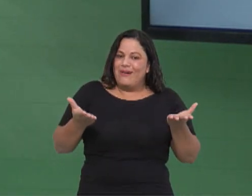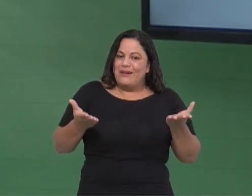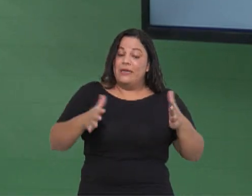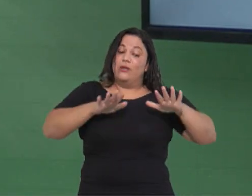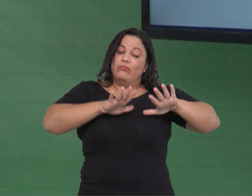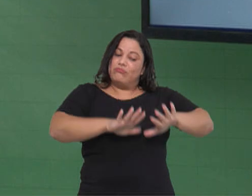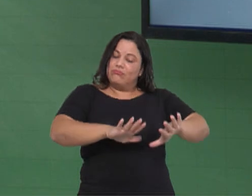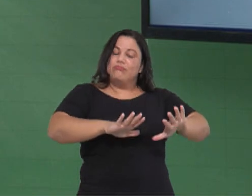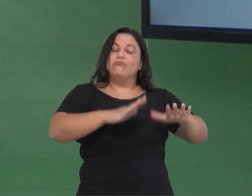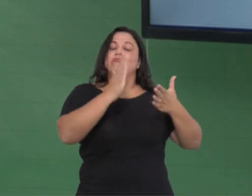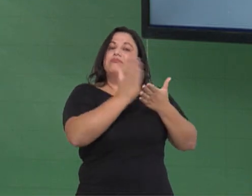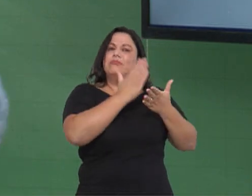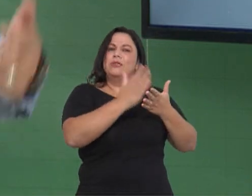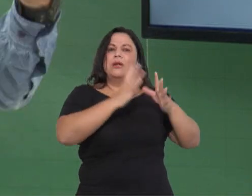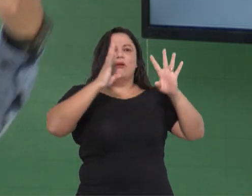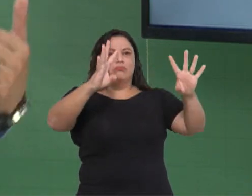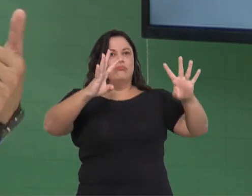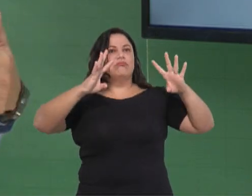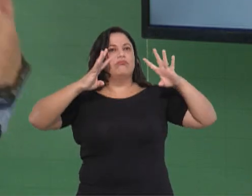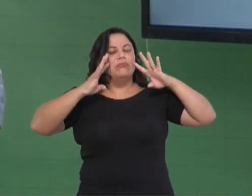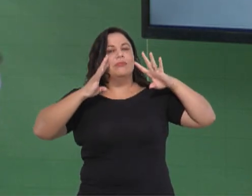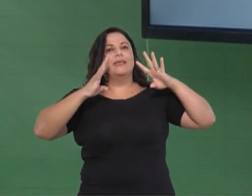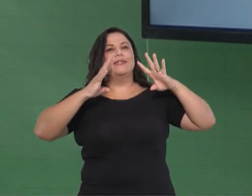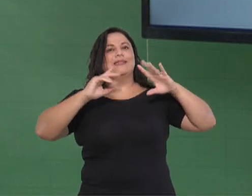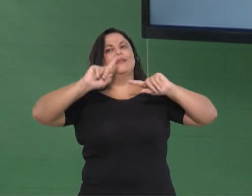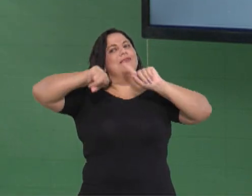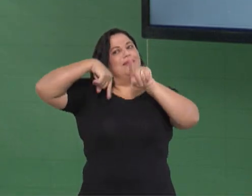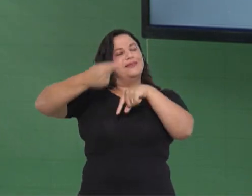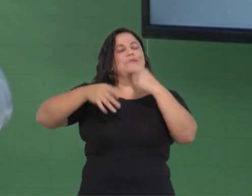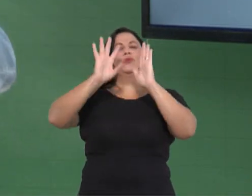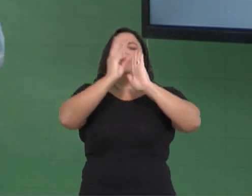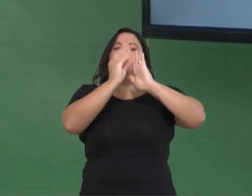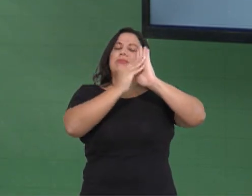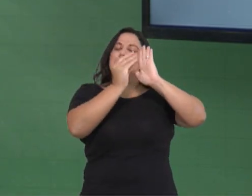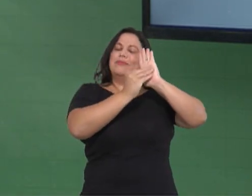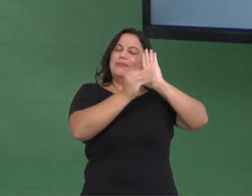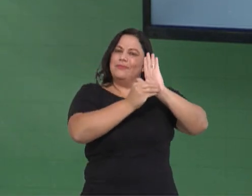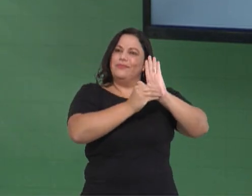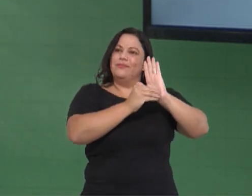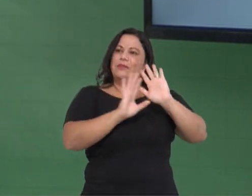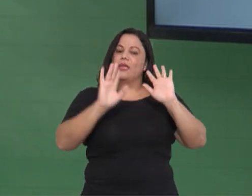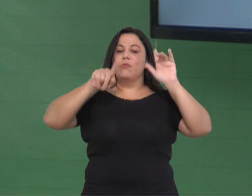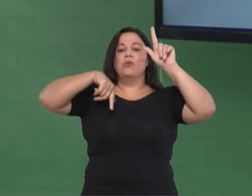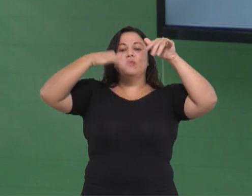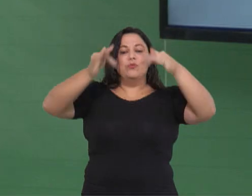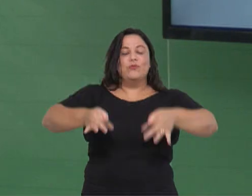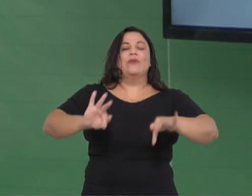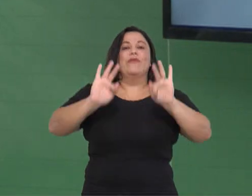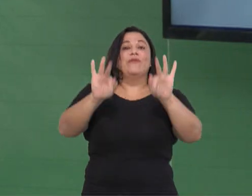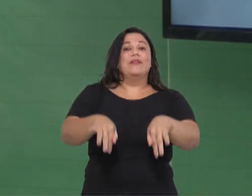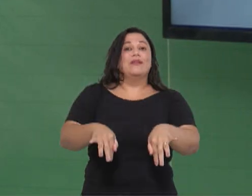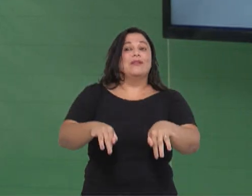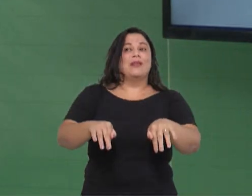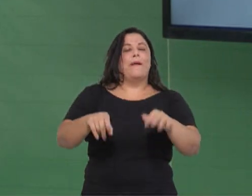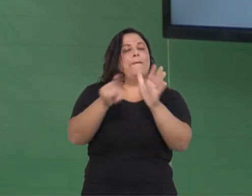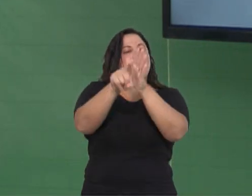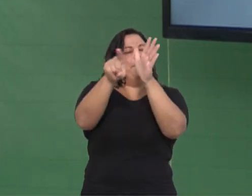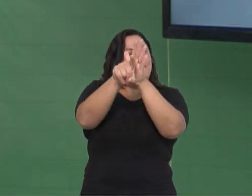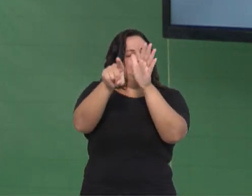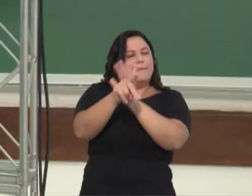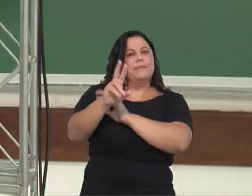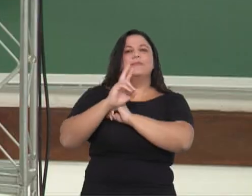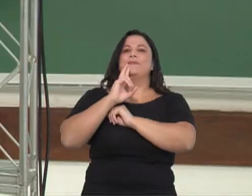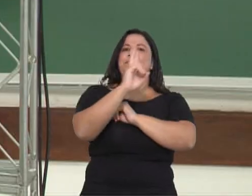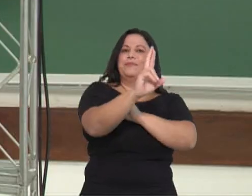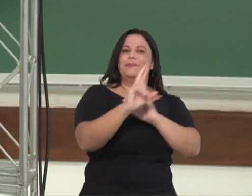caderno aí, presta atenção que depois de um pouquinho mais de conteúdo, no final nós teremos mais algumas questões para vocês